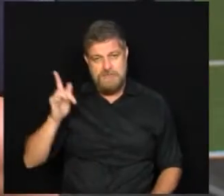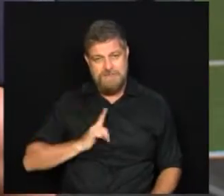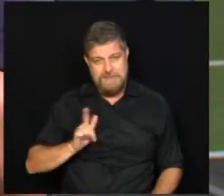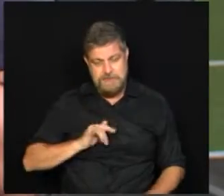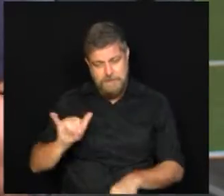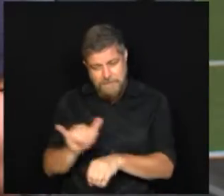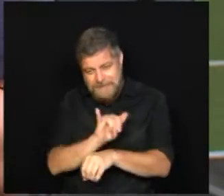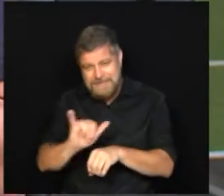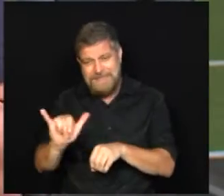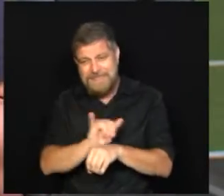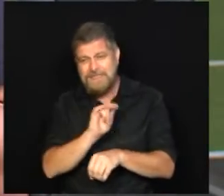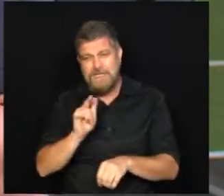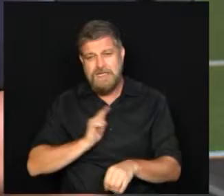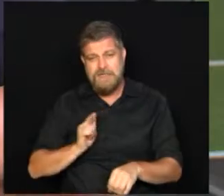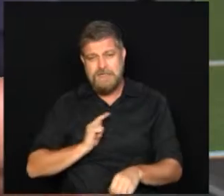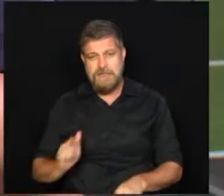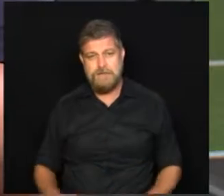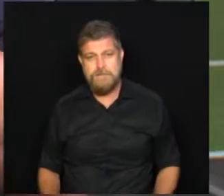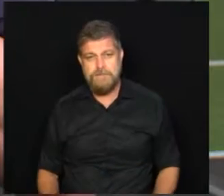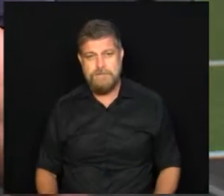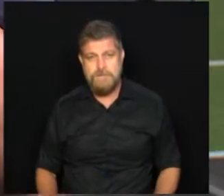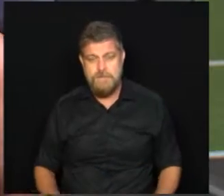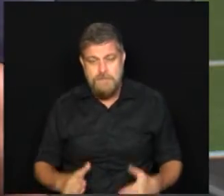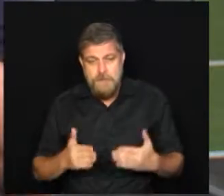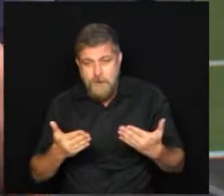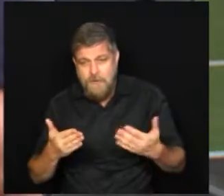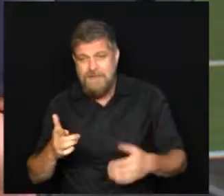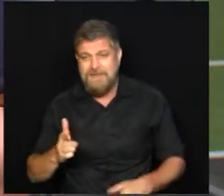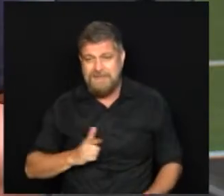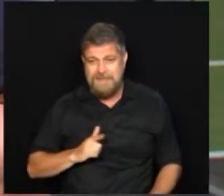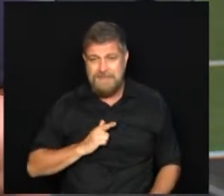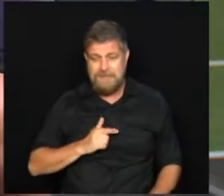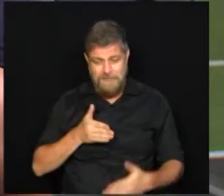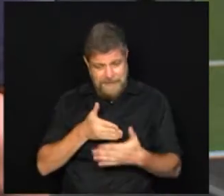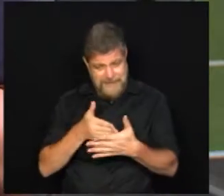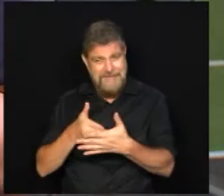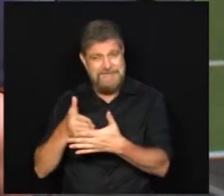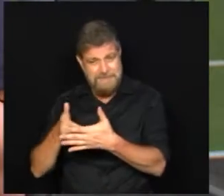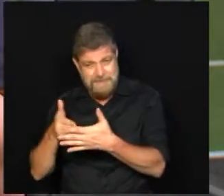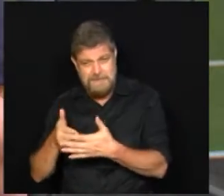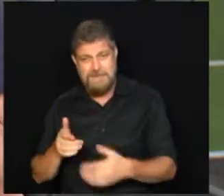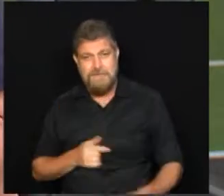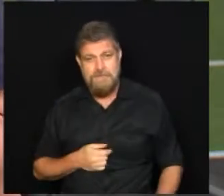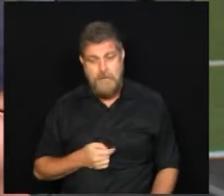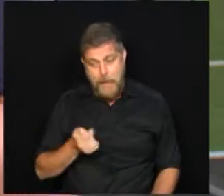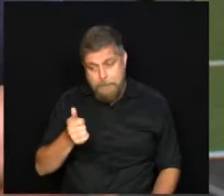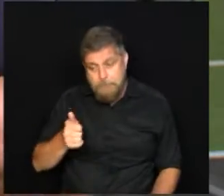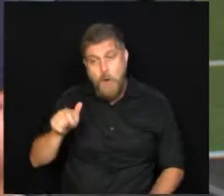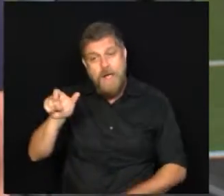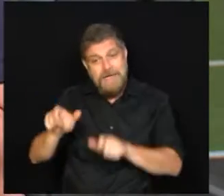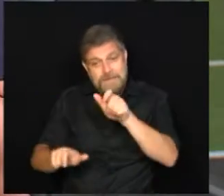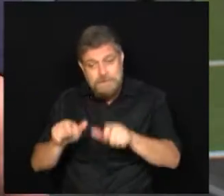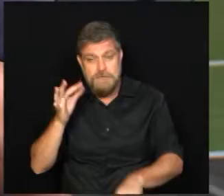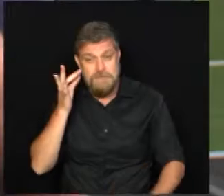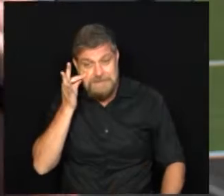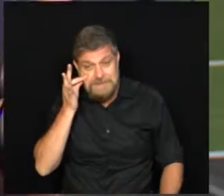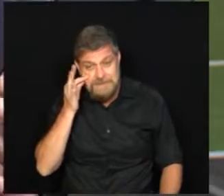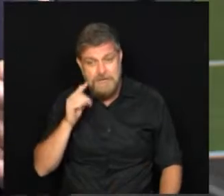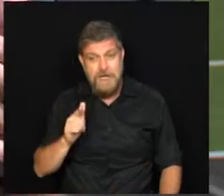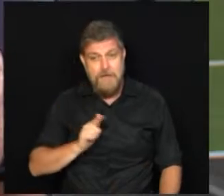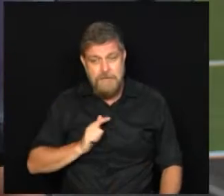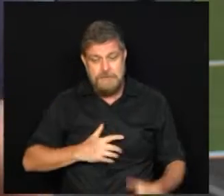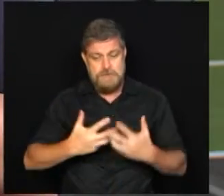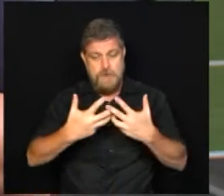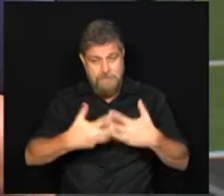possibilidade de chegar num ponto em comum onde com o mesmo com restrição de fluxo de pessoas mais